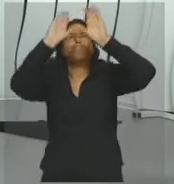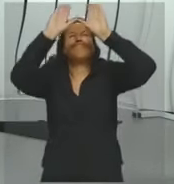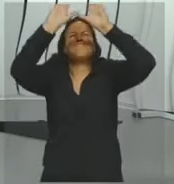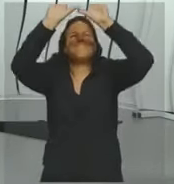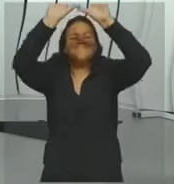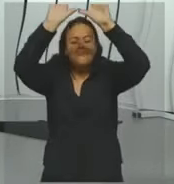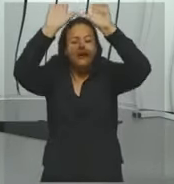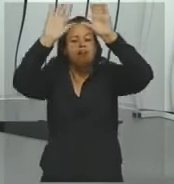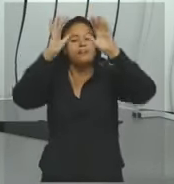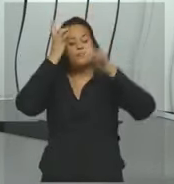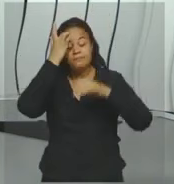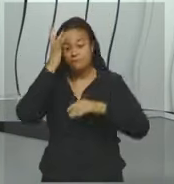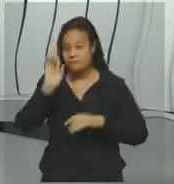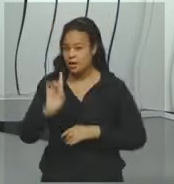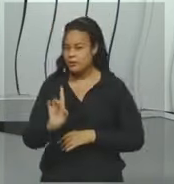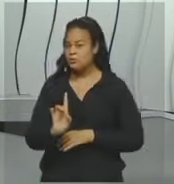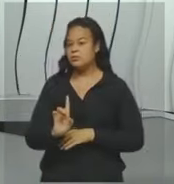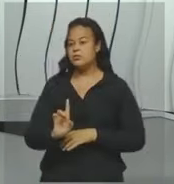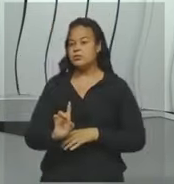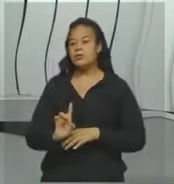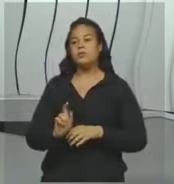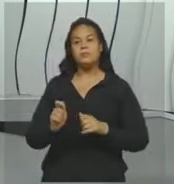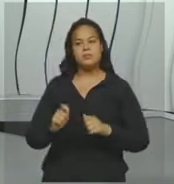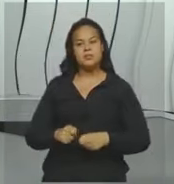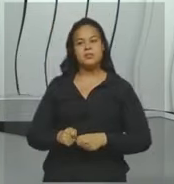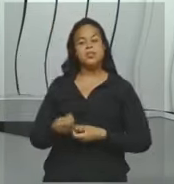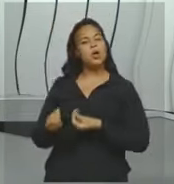tem que pegar ele aqui no